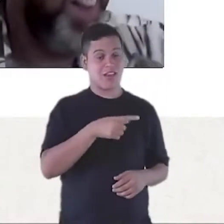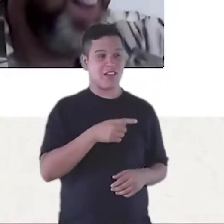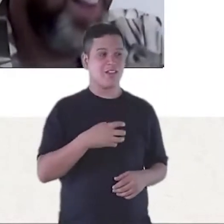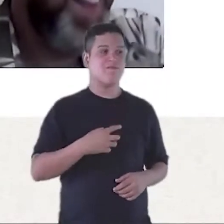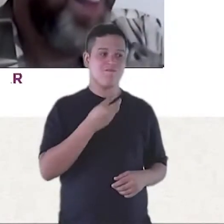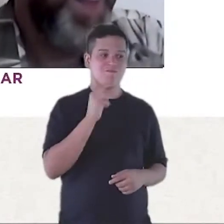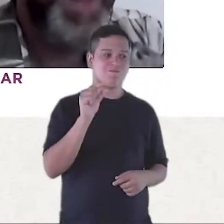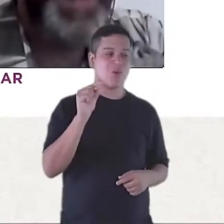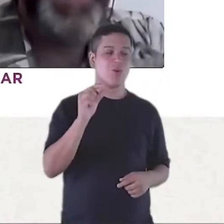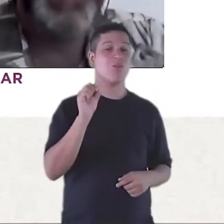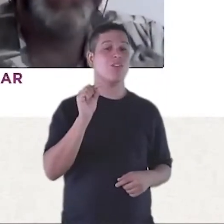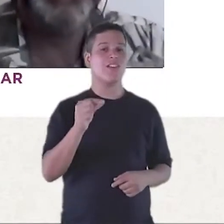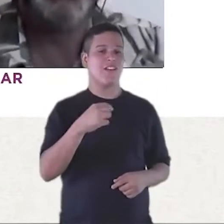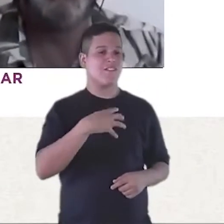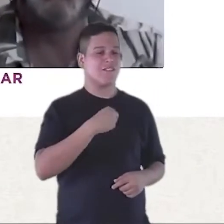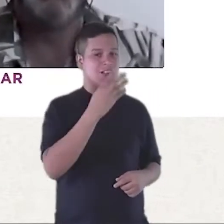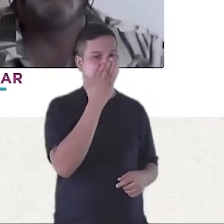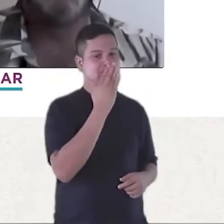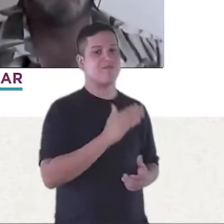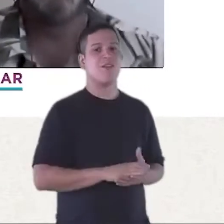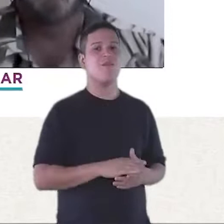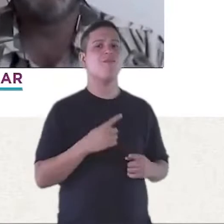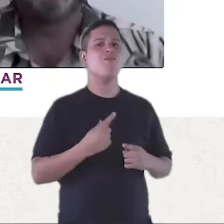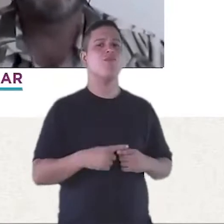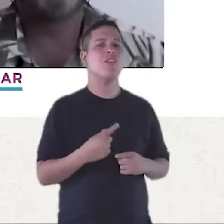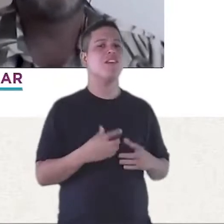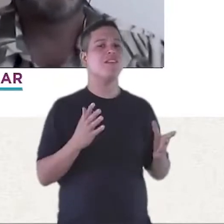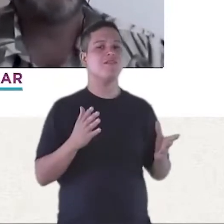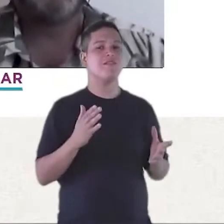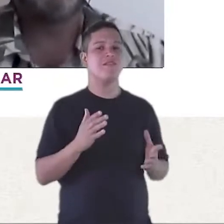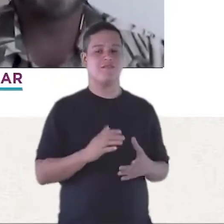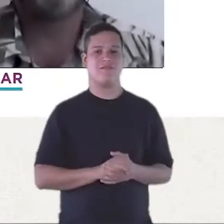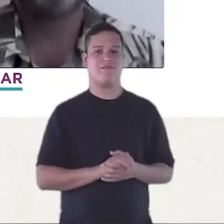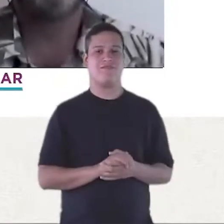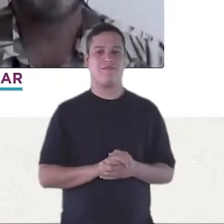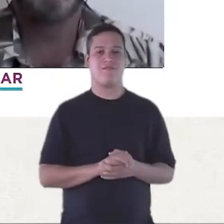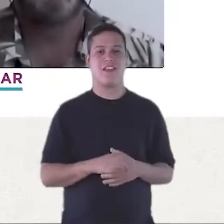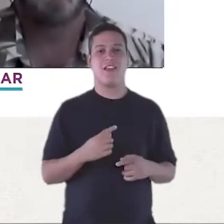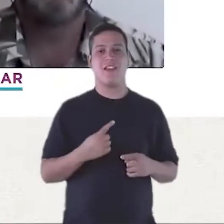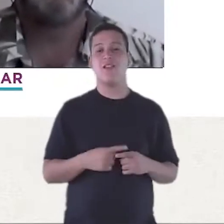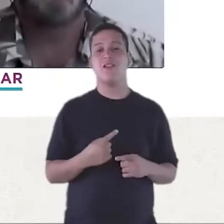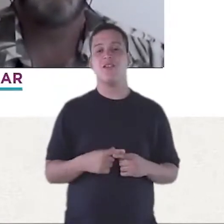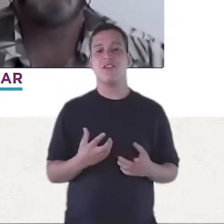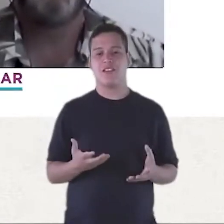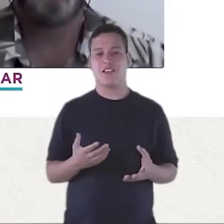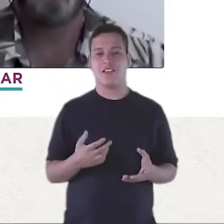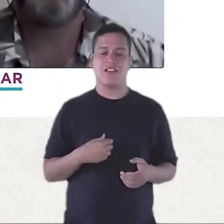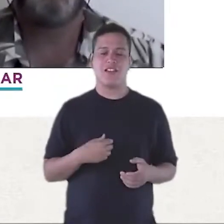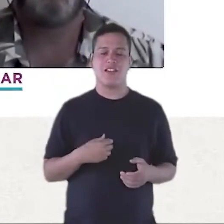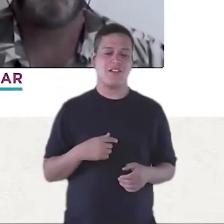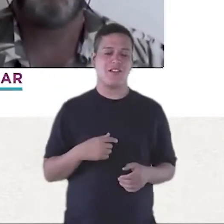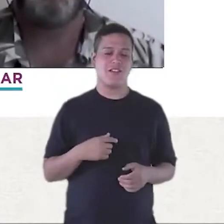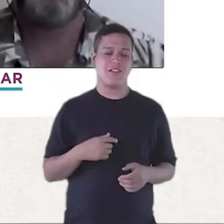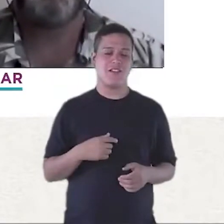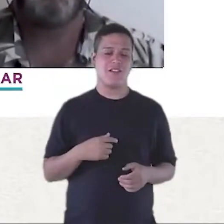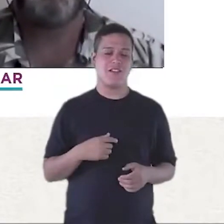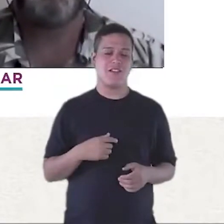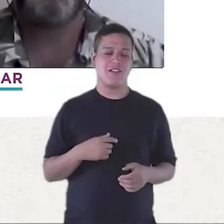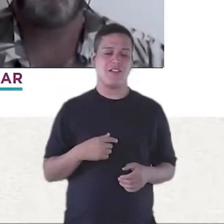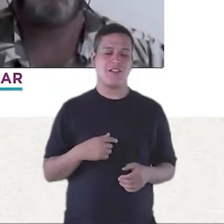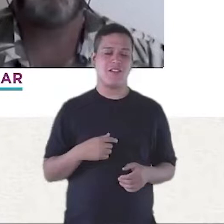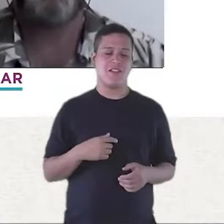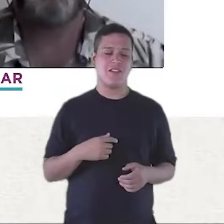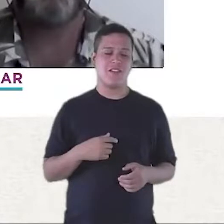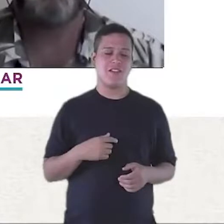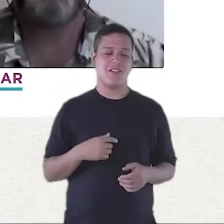Isso eu descobri. Tu é um filho da mãe, viu? Maria Carpi, se estivermos assistindo, além da